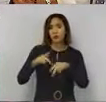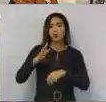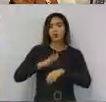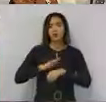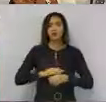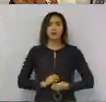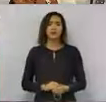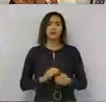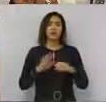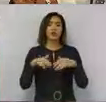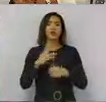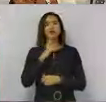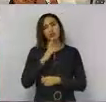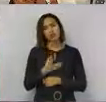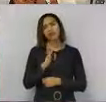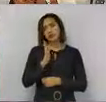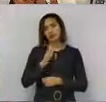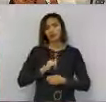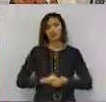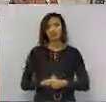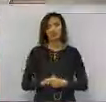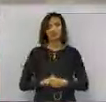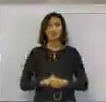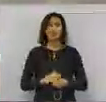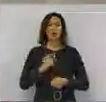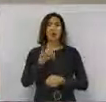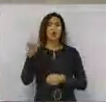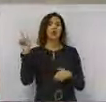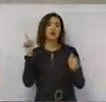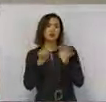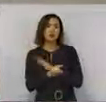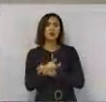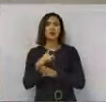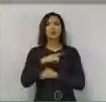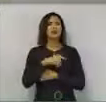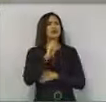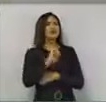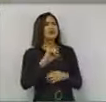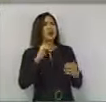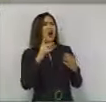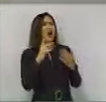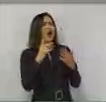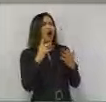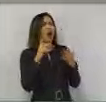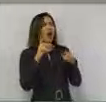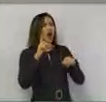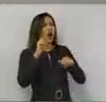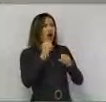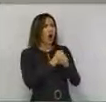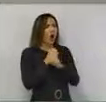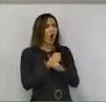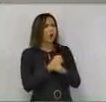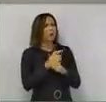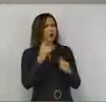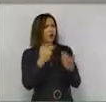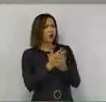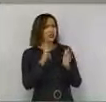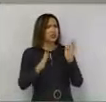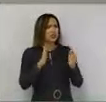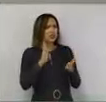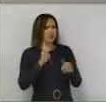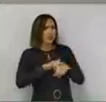mas respondido já. Ok. Tem uma outra pergunta aqui, se as obras vão acontecer ao mesmo tempo, o senhor já explicou isso